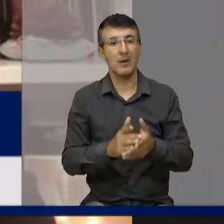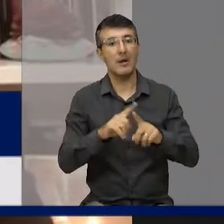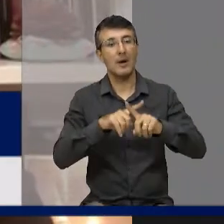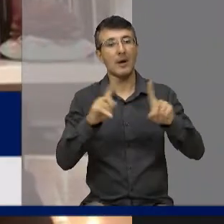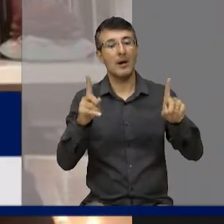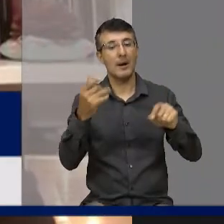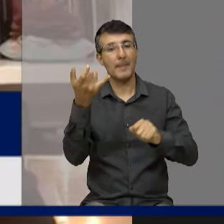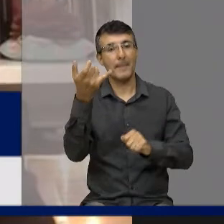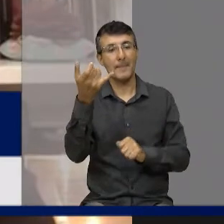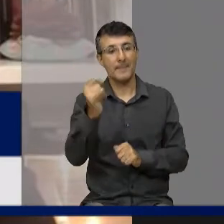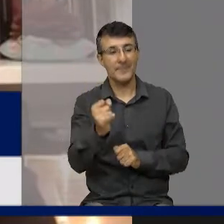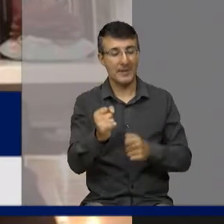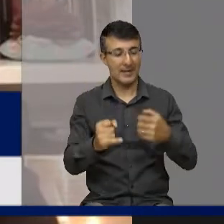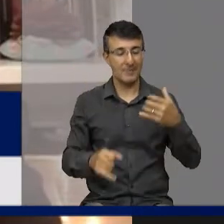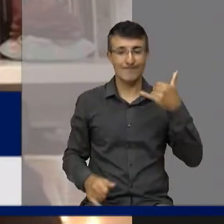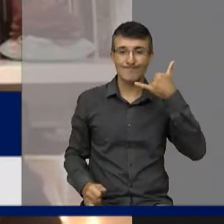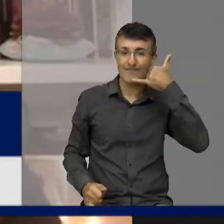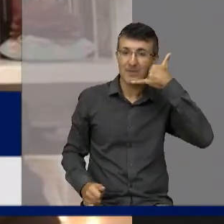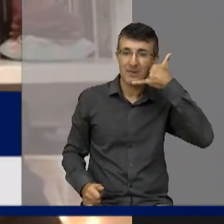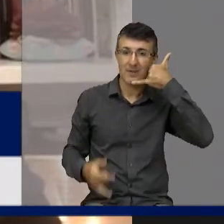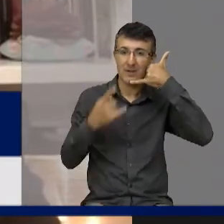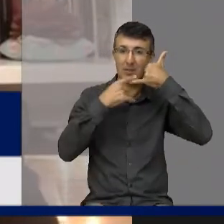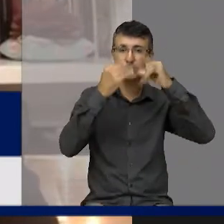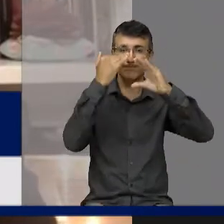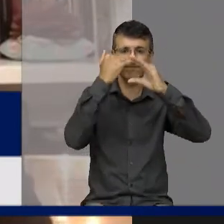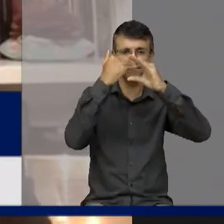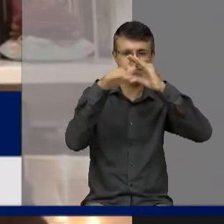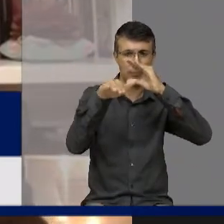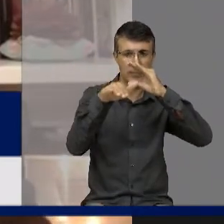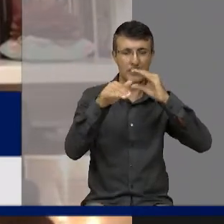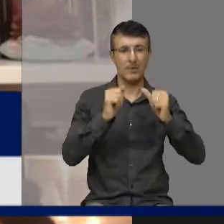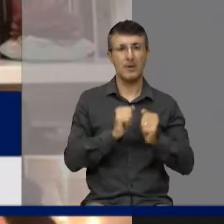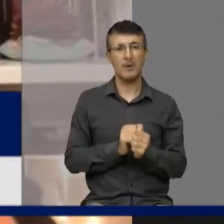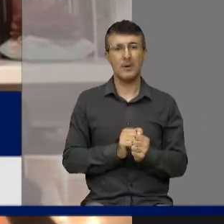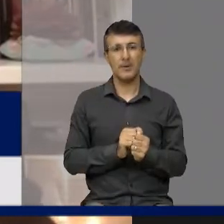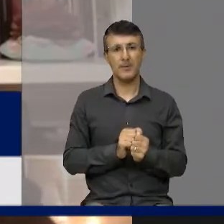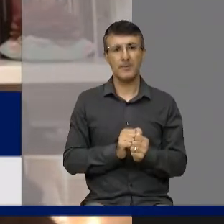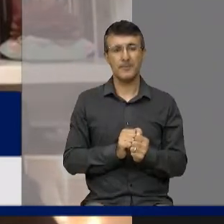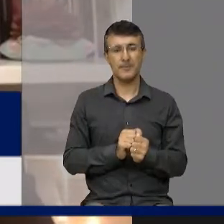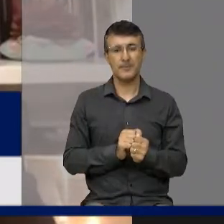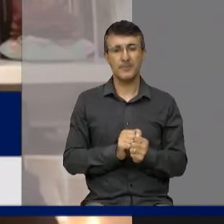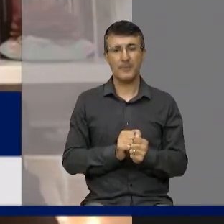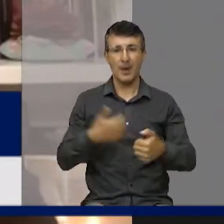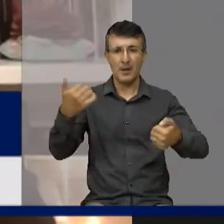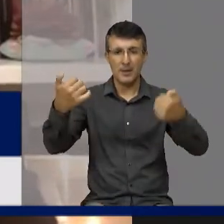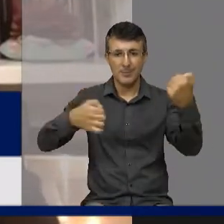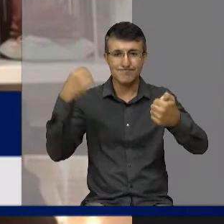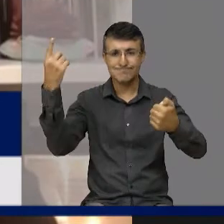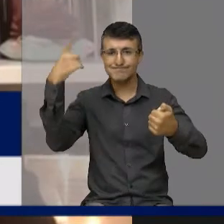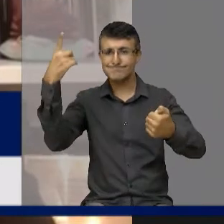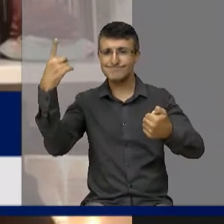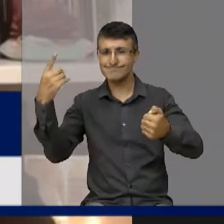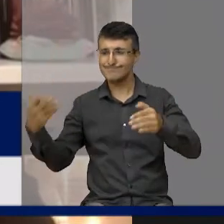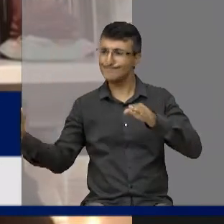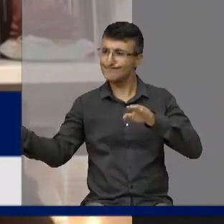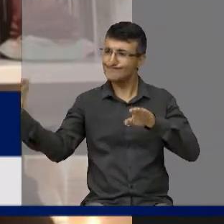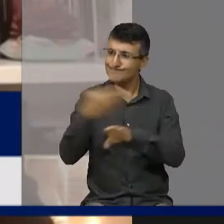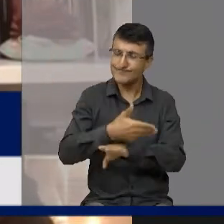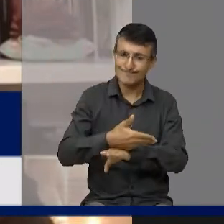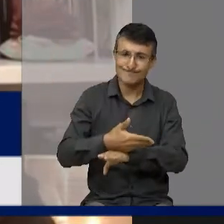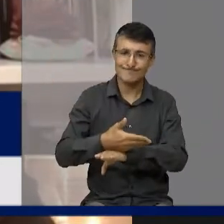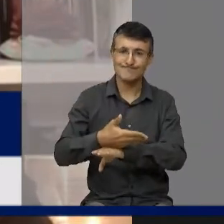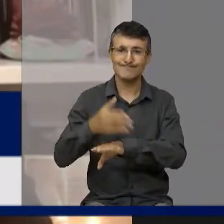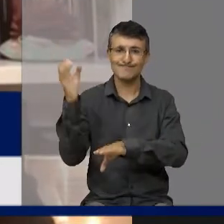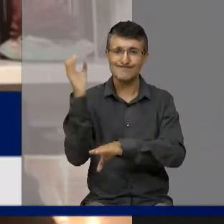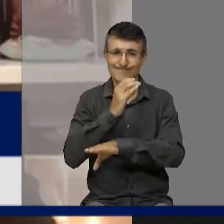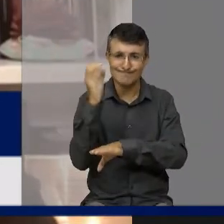através do celular, que fica com essa guarda, né, com a guarda municipal, isso traz uma maior